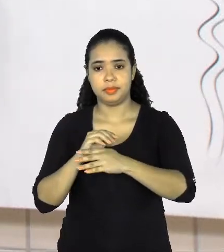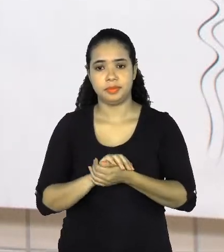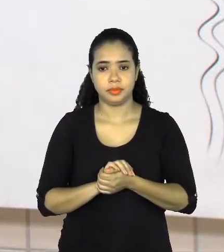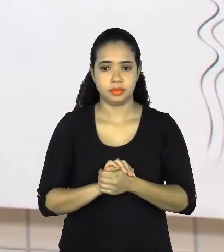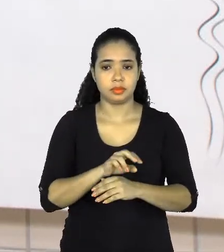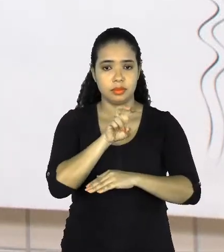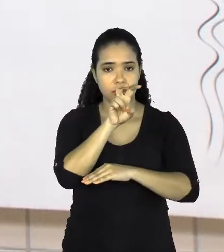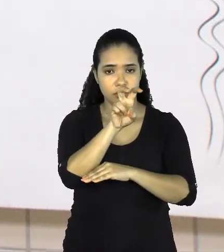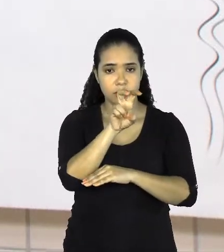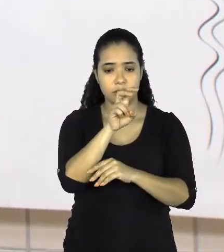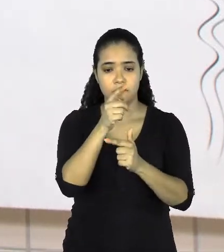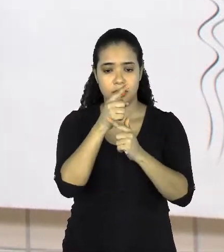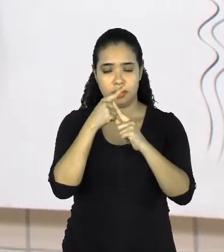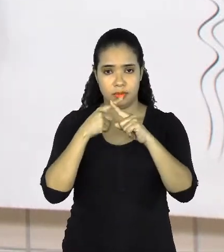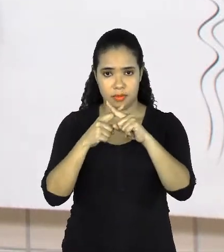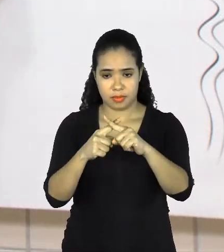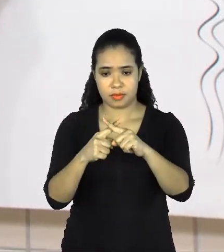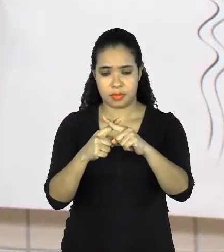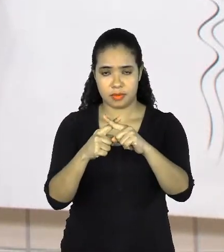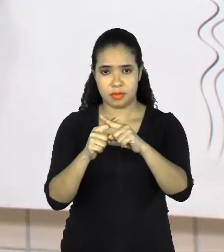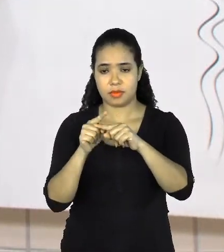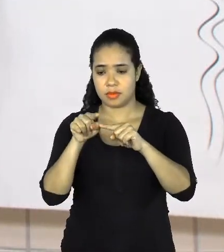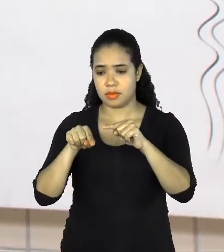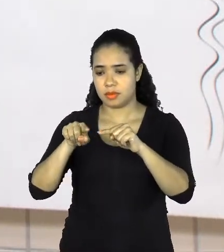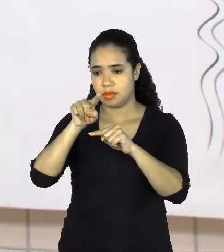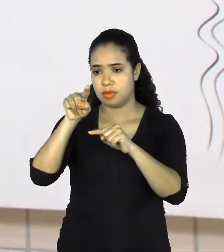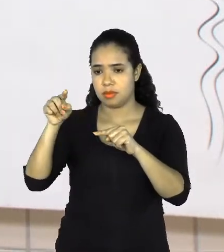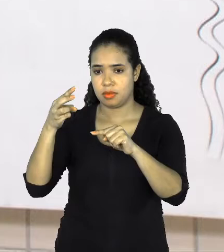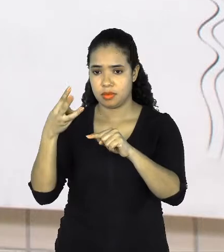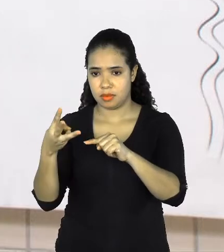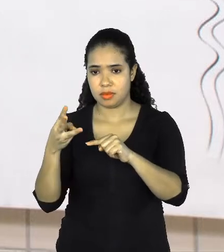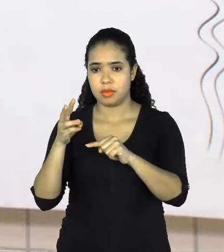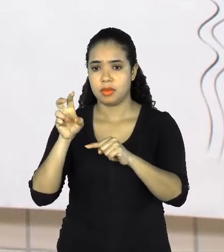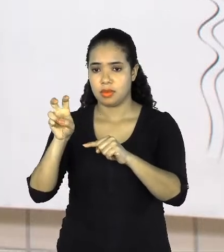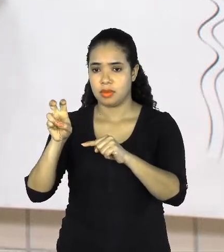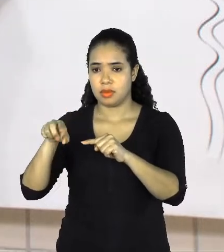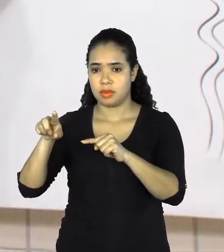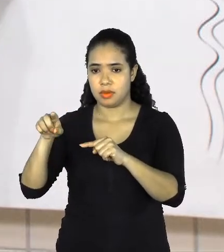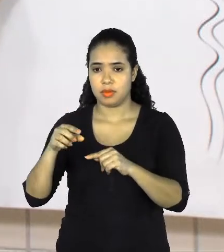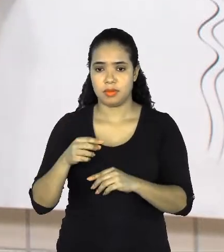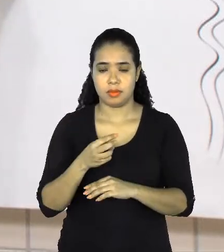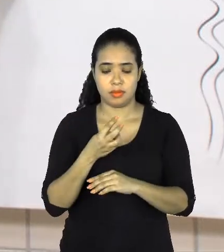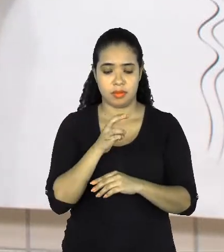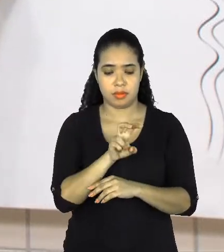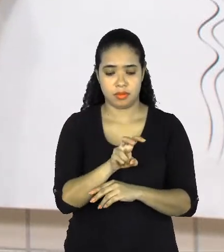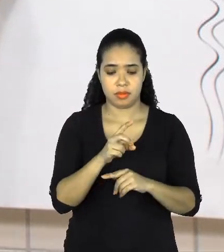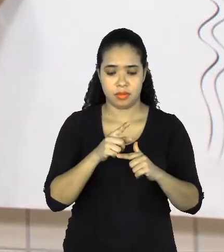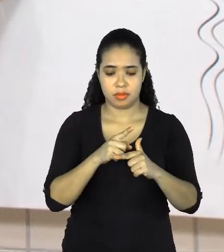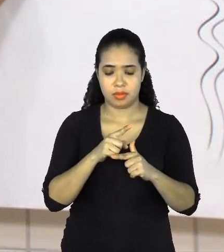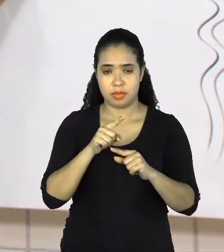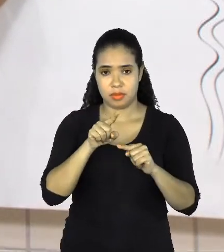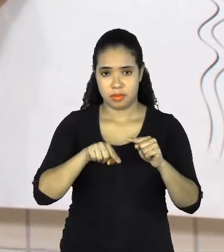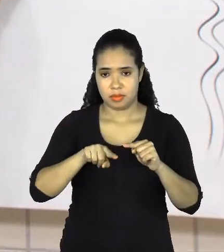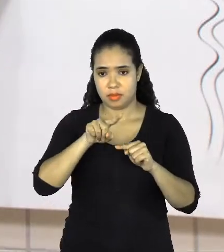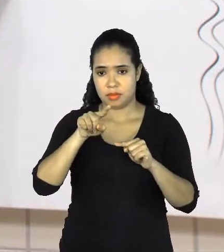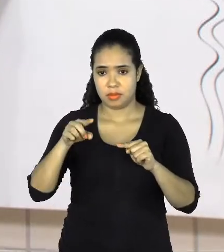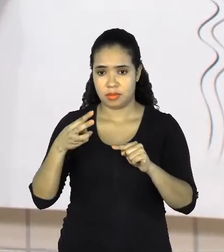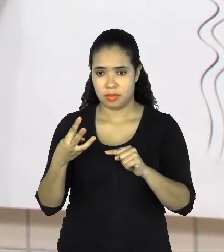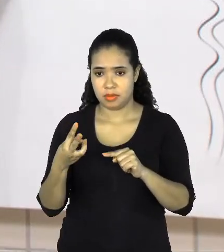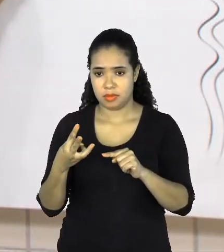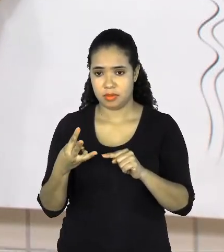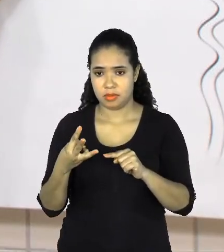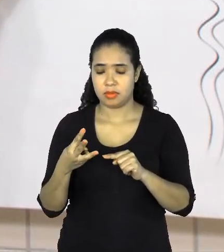3. O 5 aqui embaixo eu vou só repetir. Raiz de 3 vezes raiz de 3 é a mesma coisa que raiz de 3 ao quadrado.